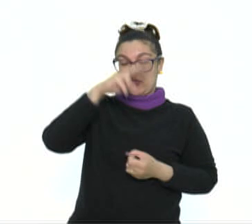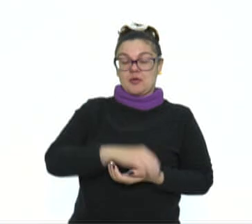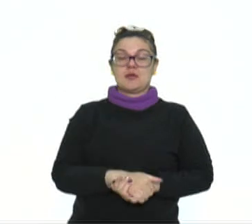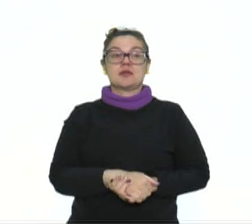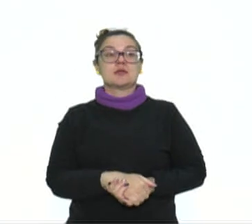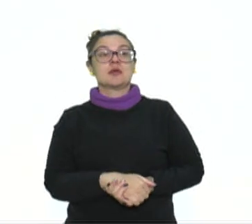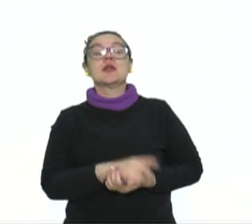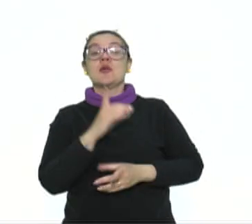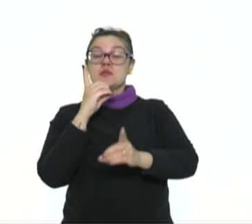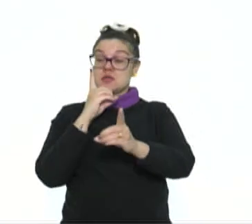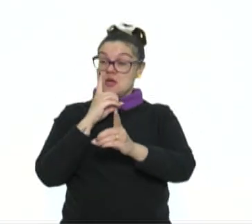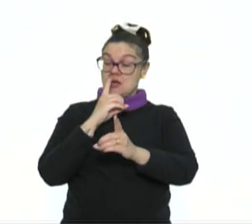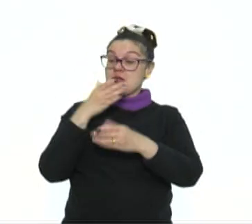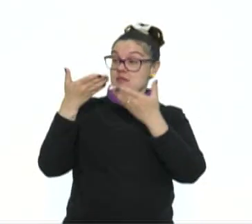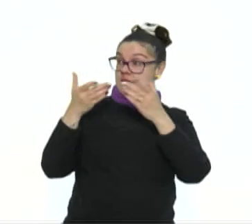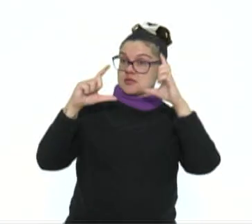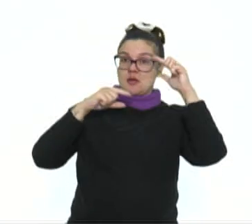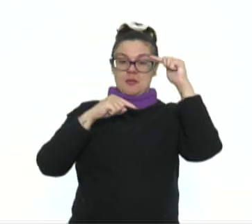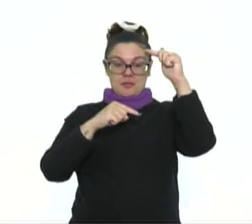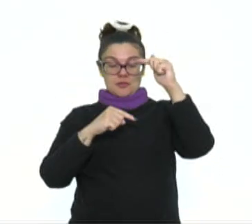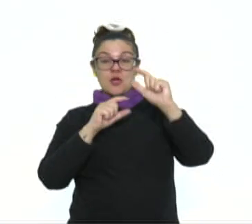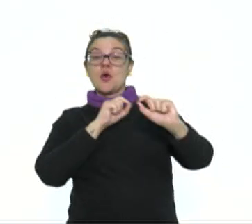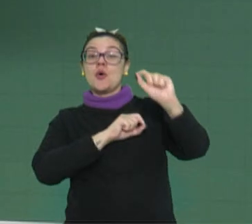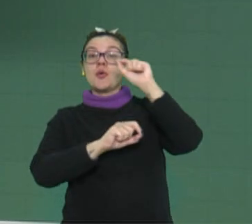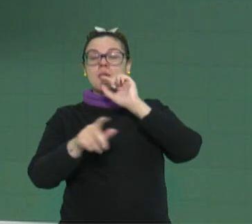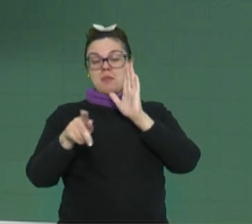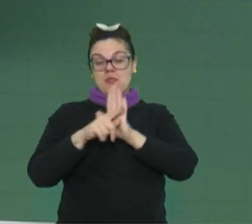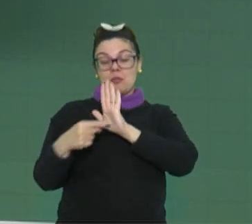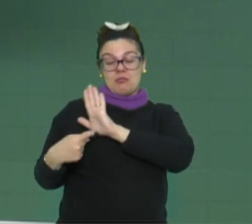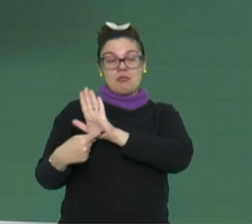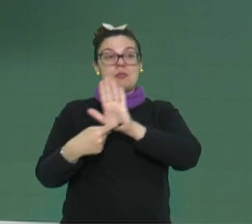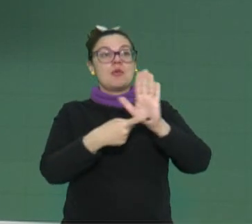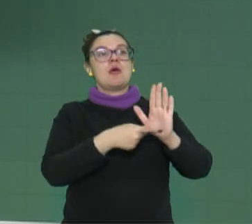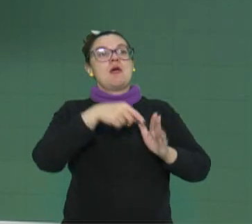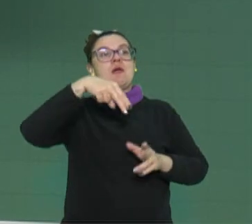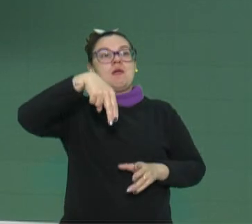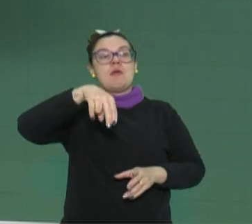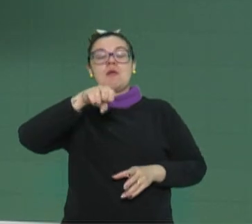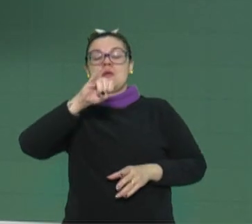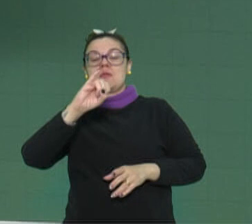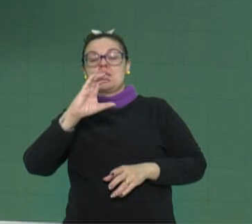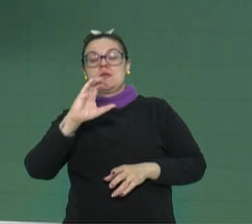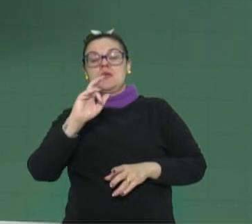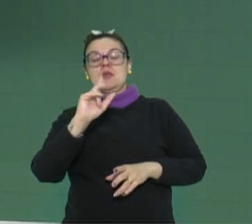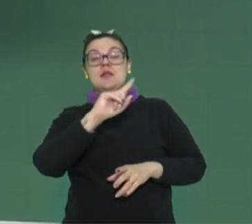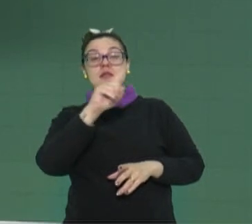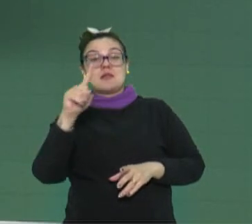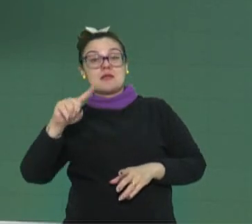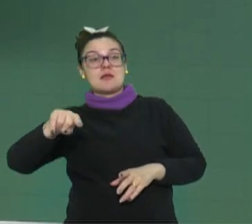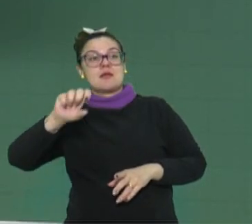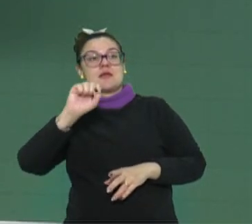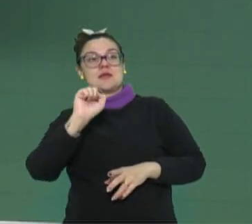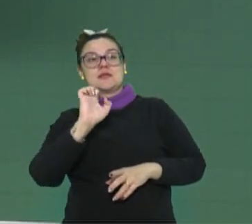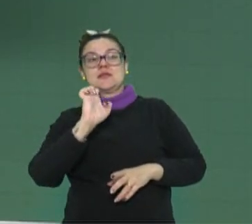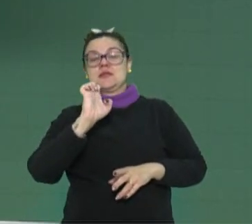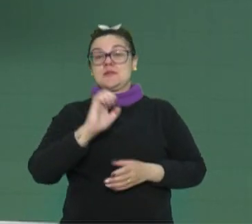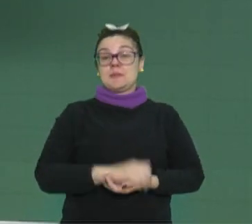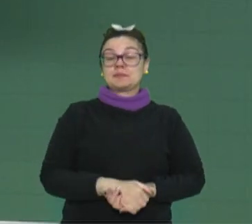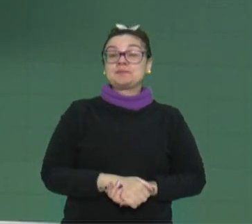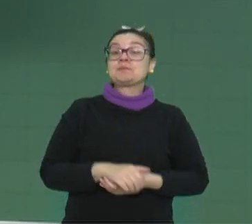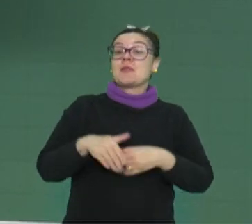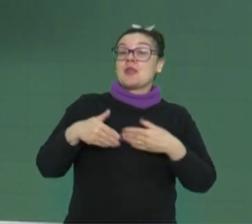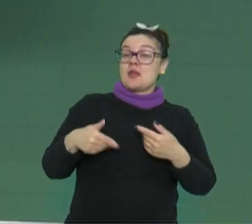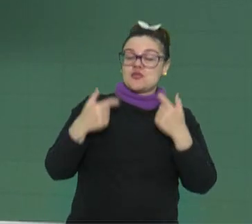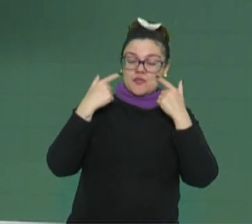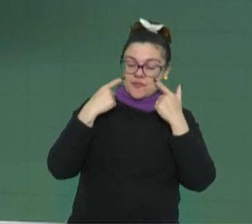se encontra no livro A Genealogia da Moral de Nietzsche. Então já vemos aqui que tem uma questãozinha